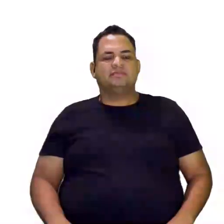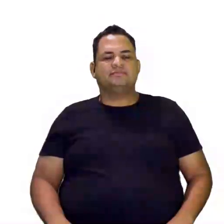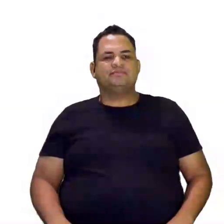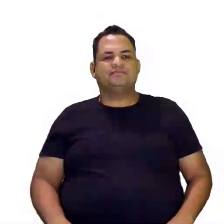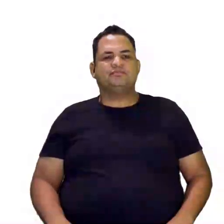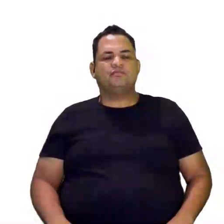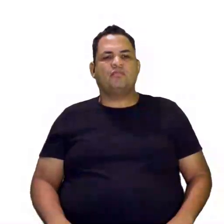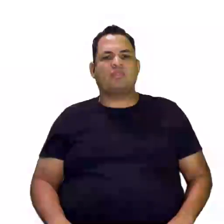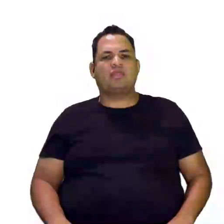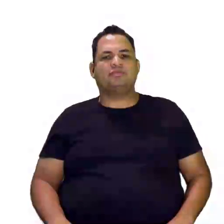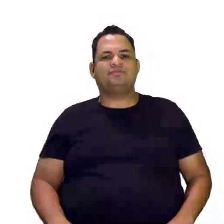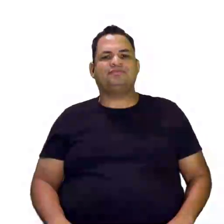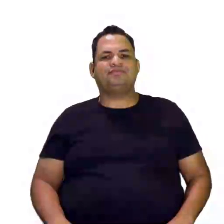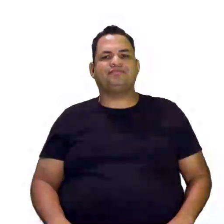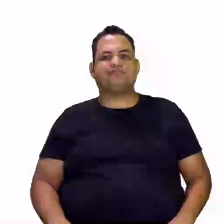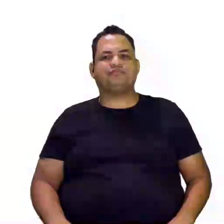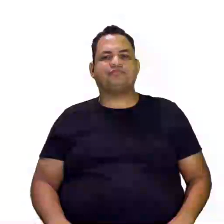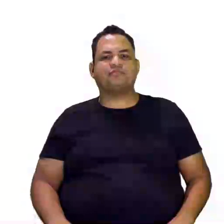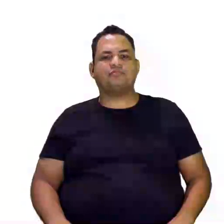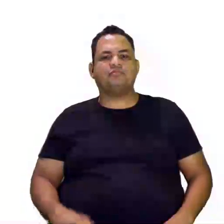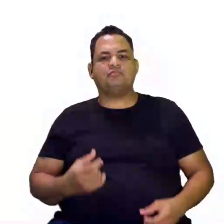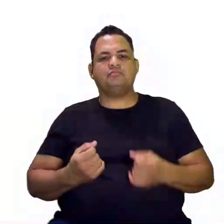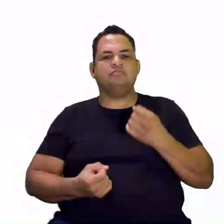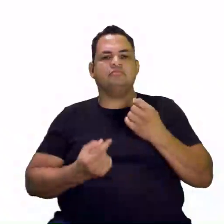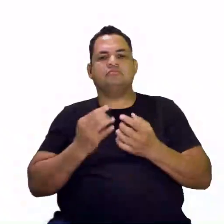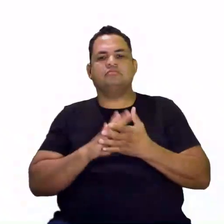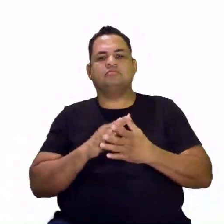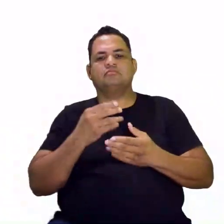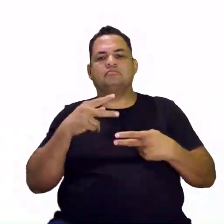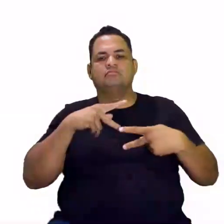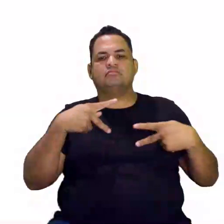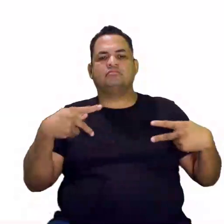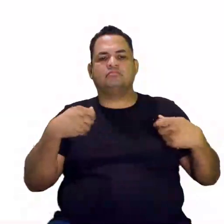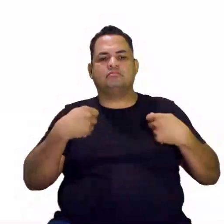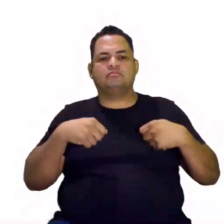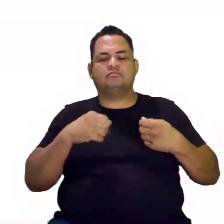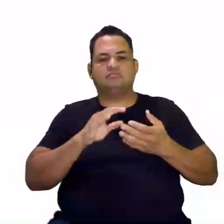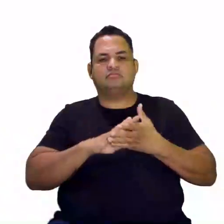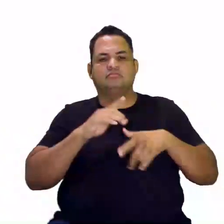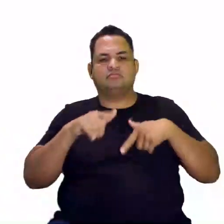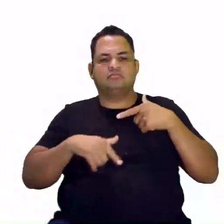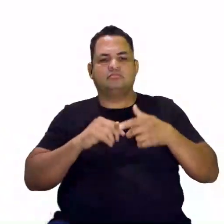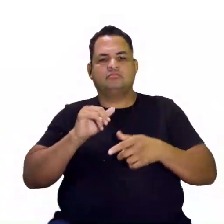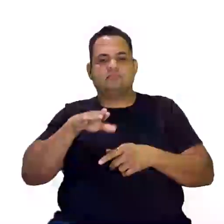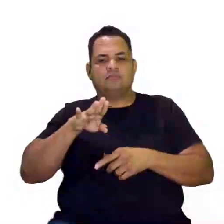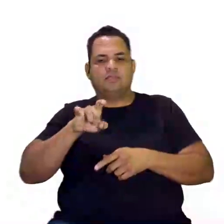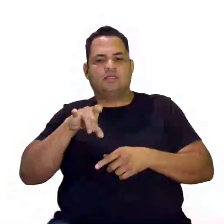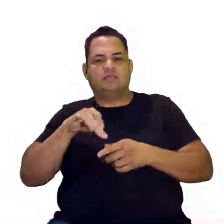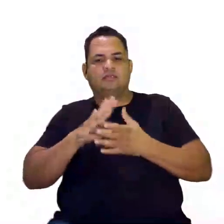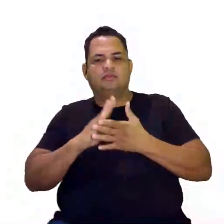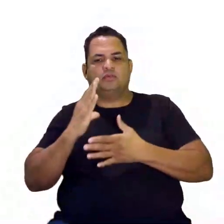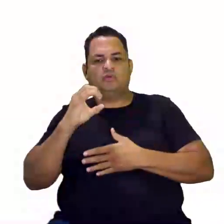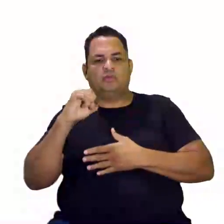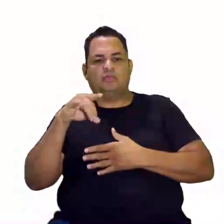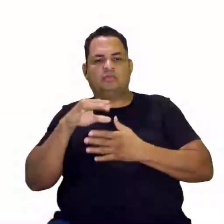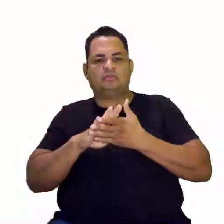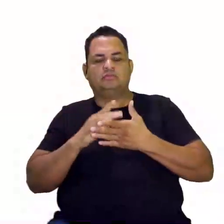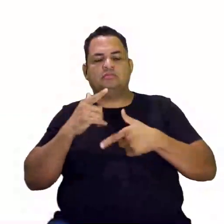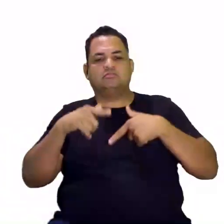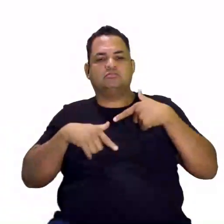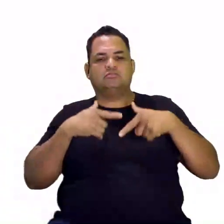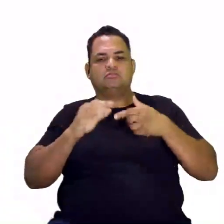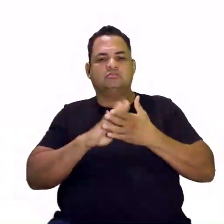Na resolução aqui nós colocamos o seguinte: algumas das proteínas necessárias à fabricação das mitocôndrias e dos cloroplastos